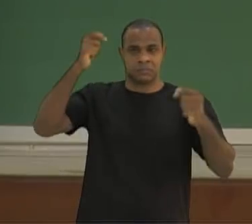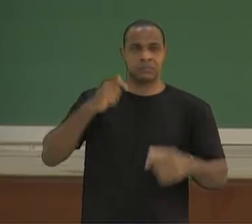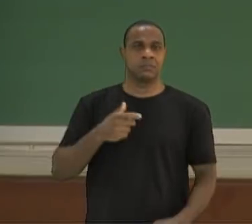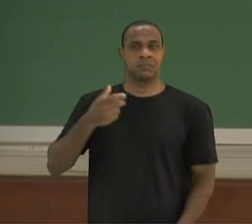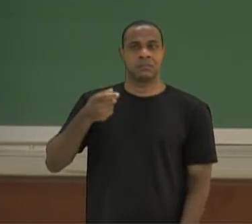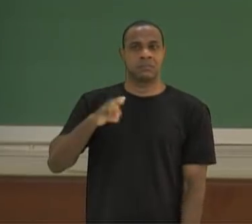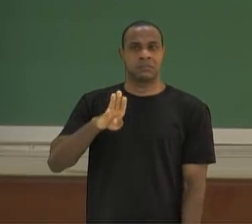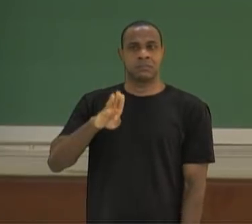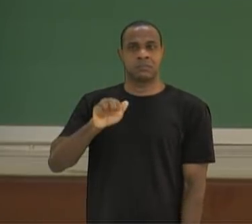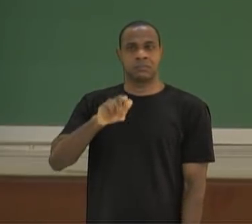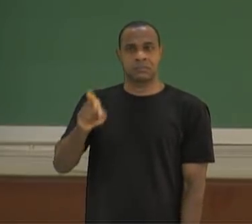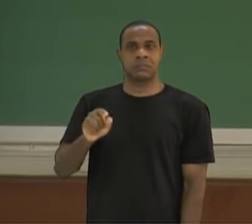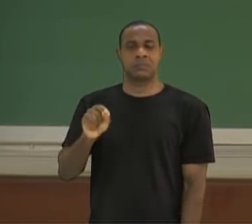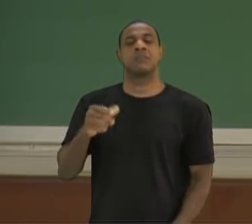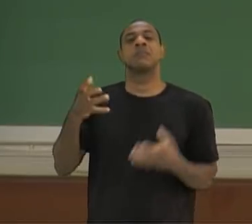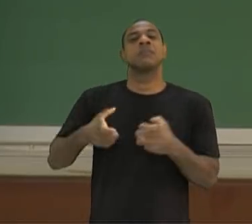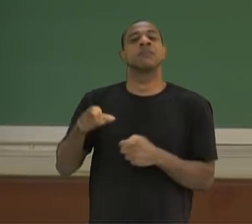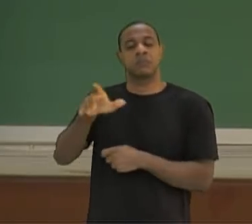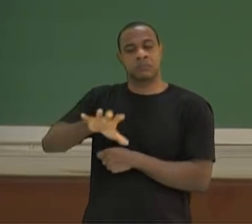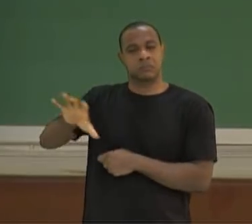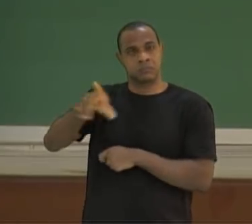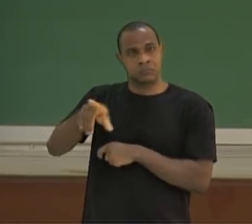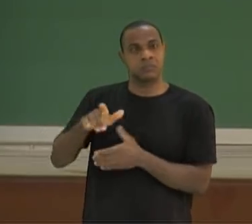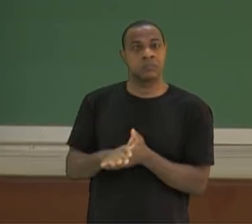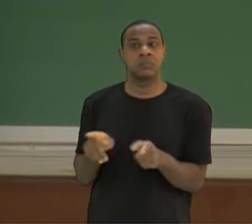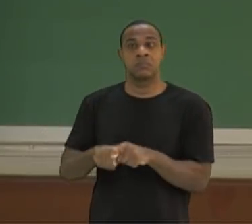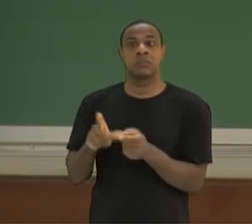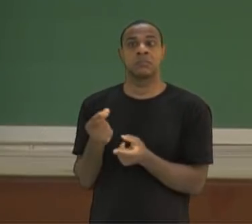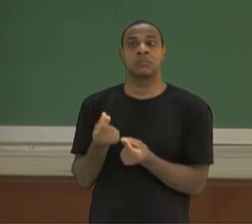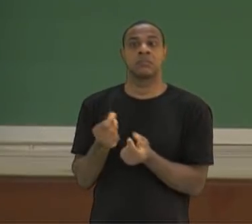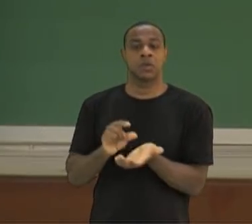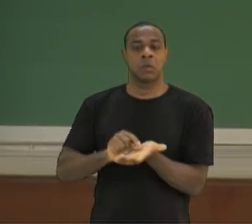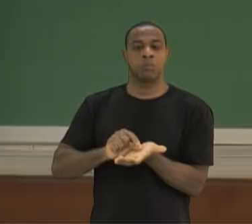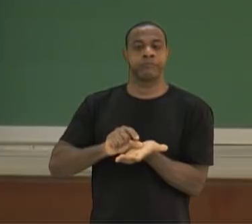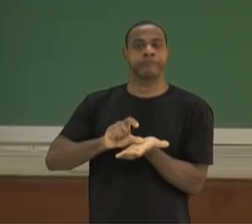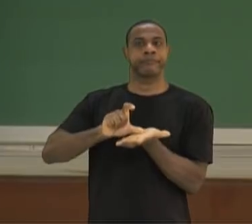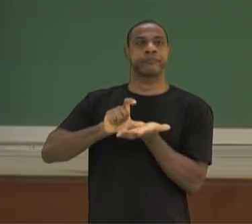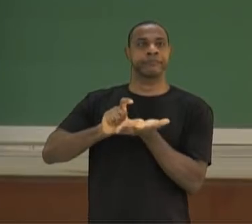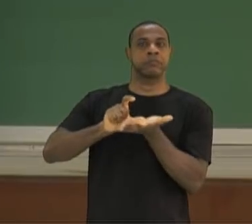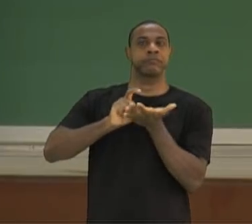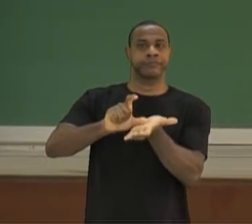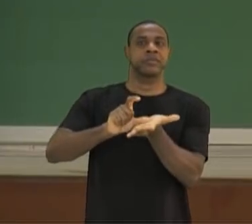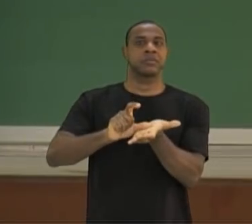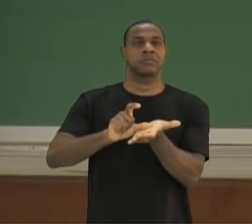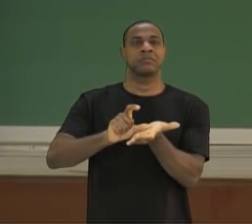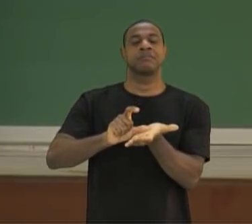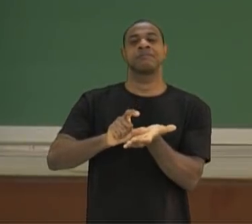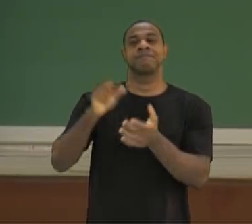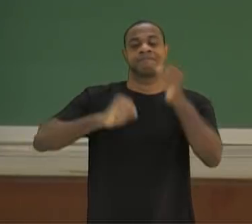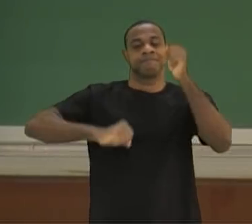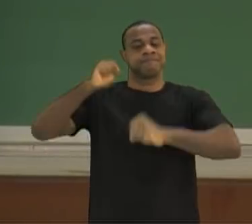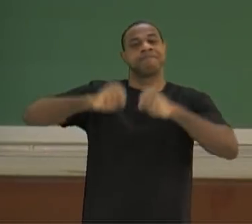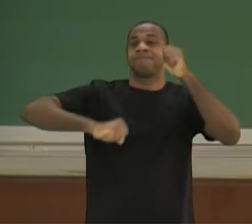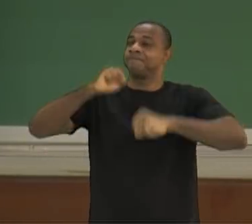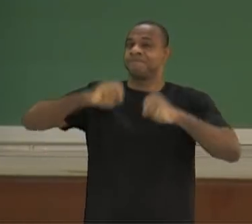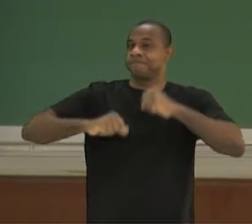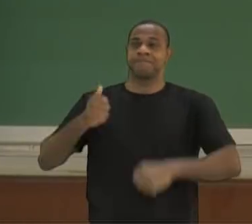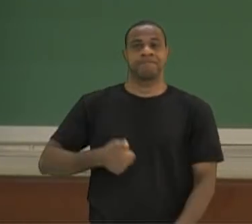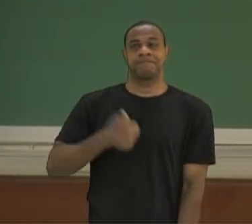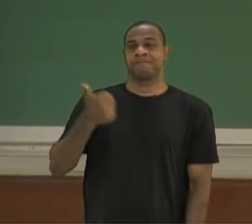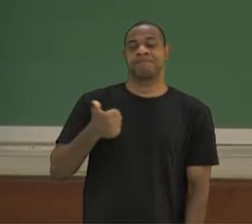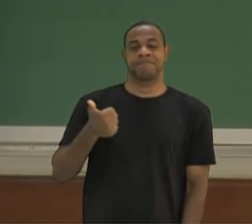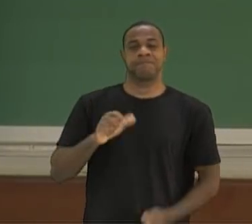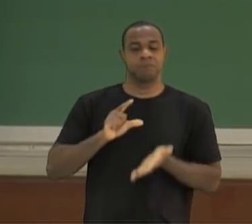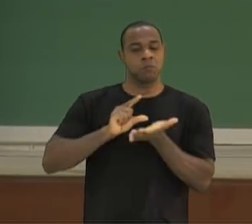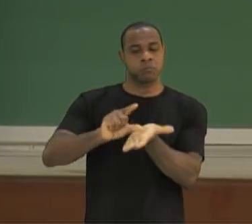partir desse acúmulo de capital ali, de dinheiro, eles então resolvem investir nas primeiras fábricas no Brasil e que de